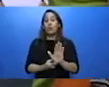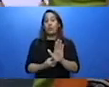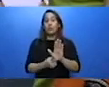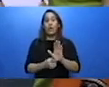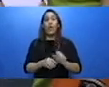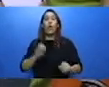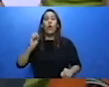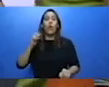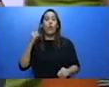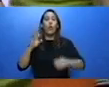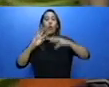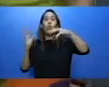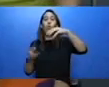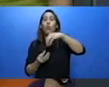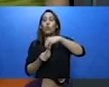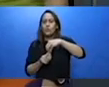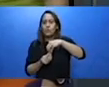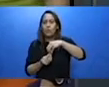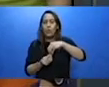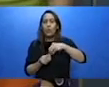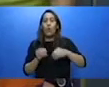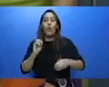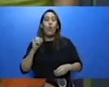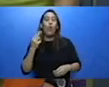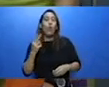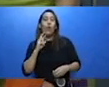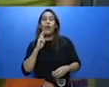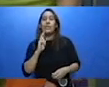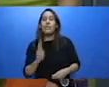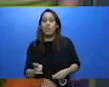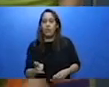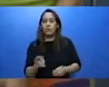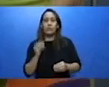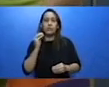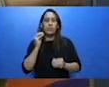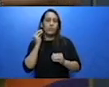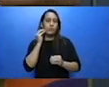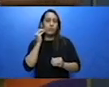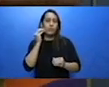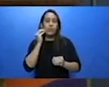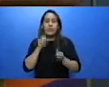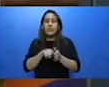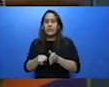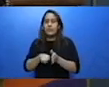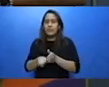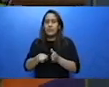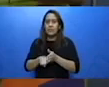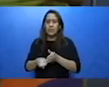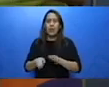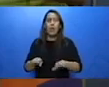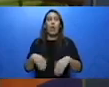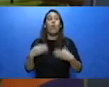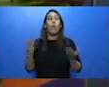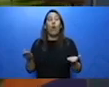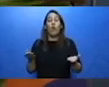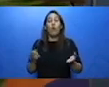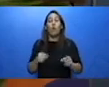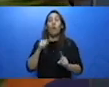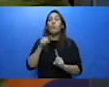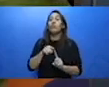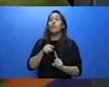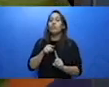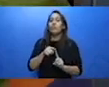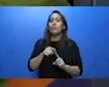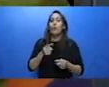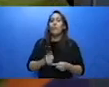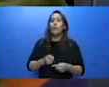ou conclusão no relato de experimento científico? Qual é a finalidade? Para que a